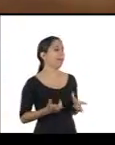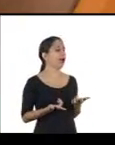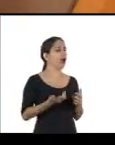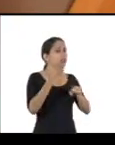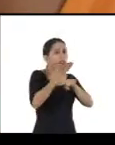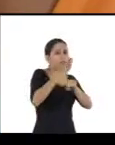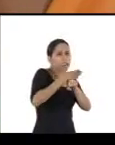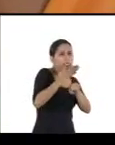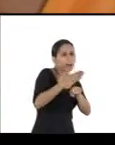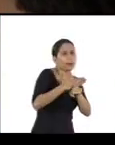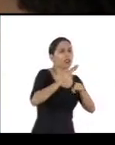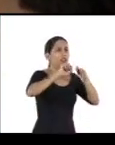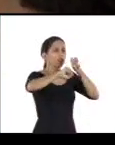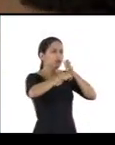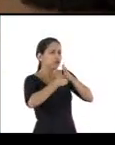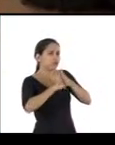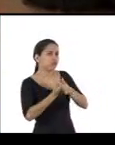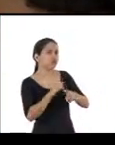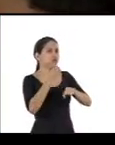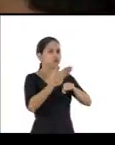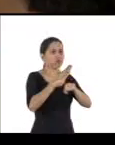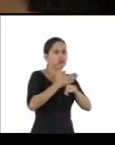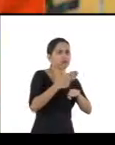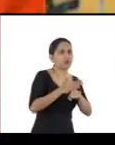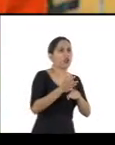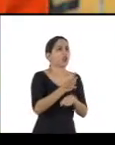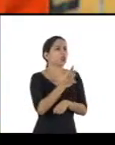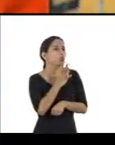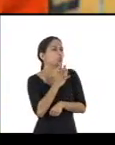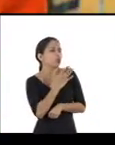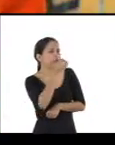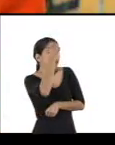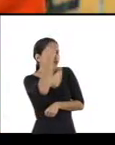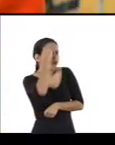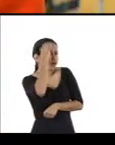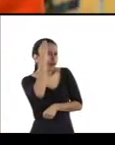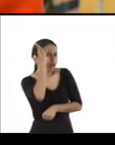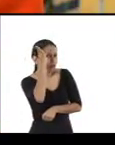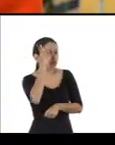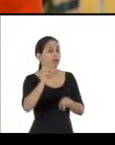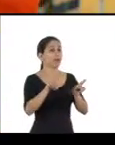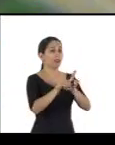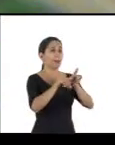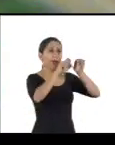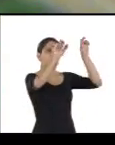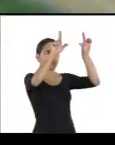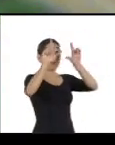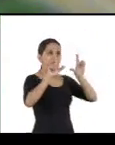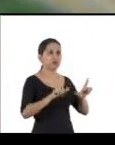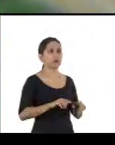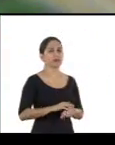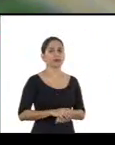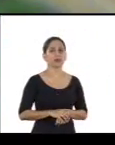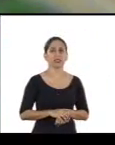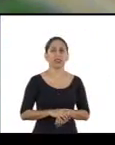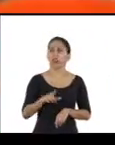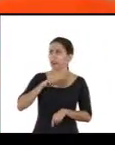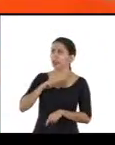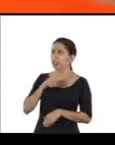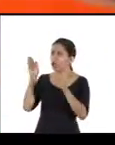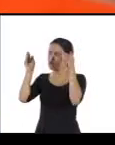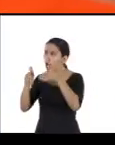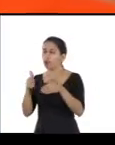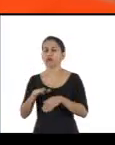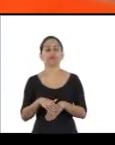e conhecimento. Todas essas são medidas administrativas. Agora, tudo isso tem um foco, que é garantir realmente o bem-estar e